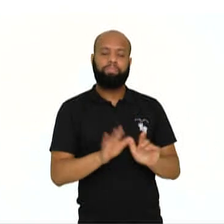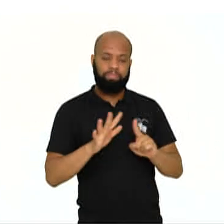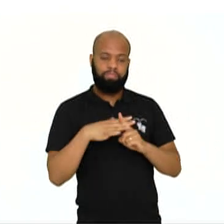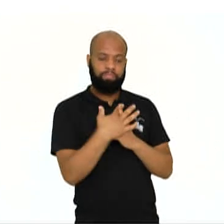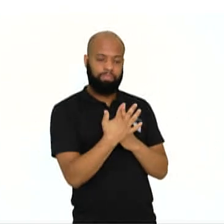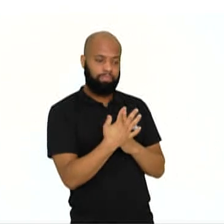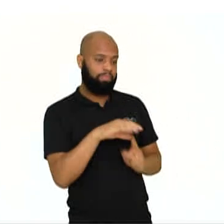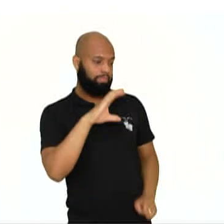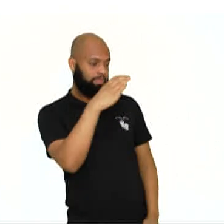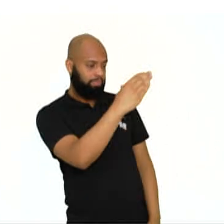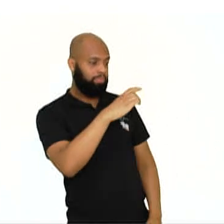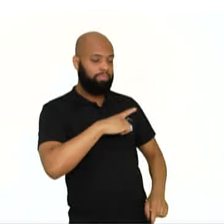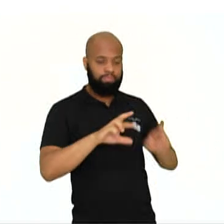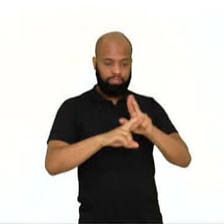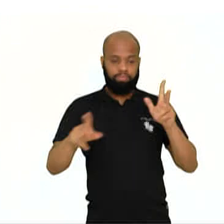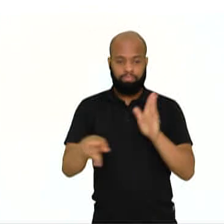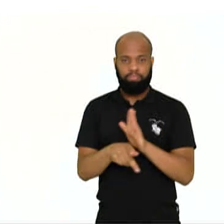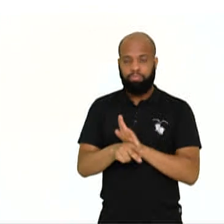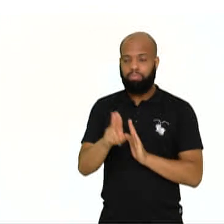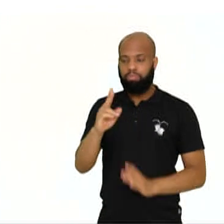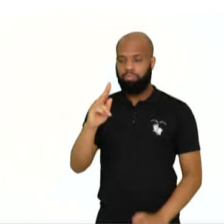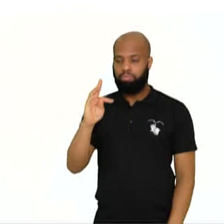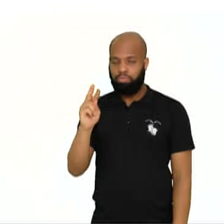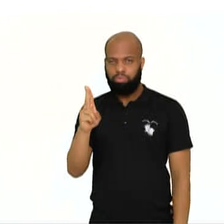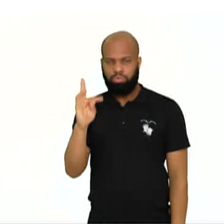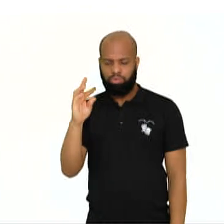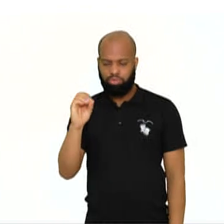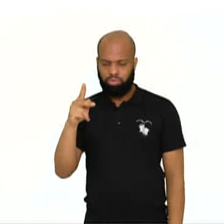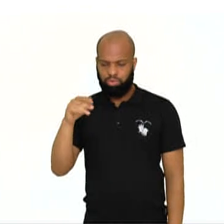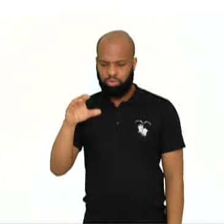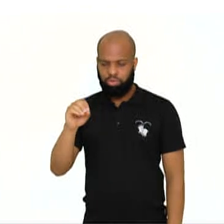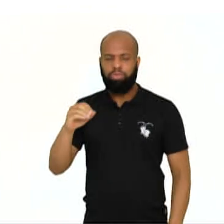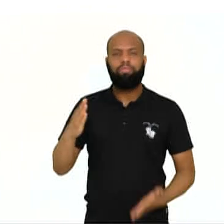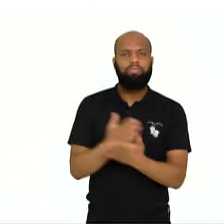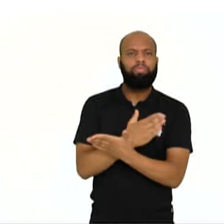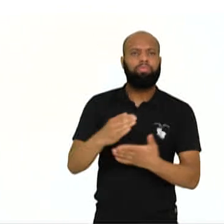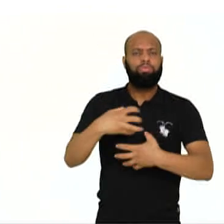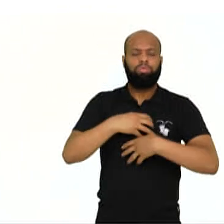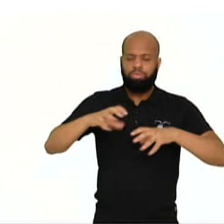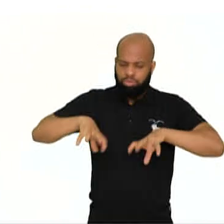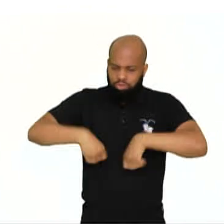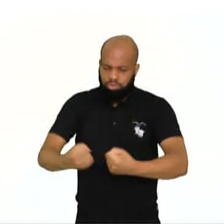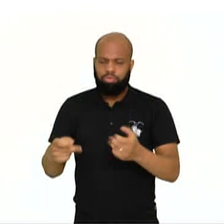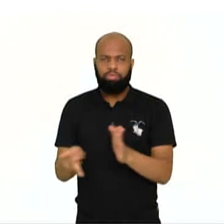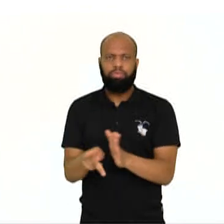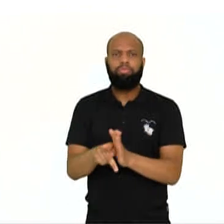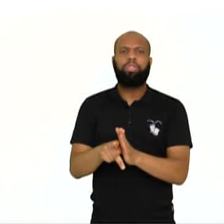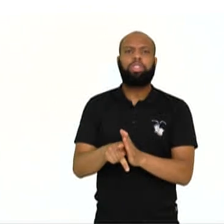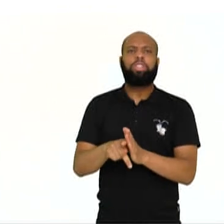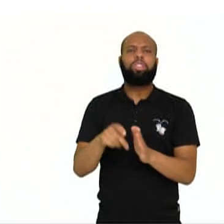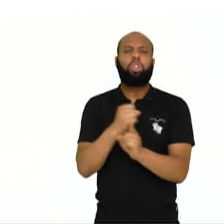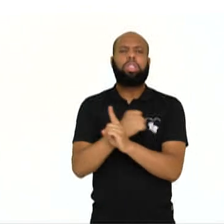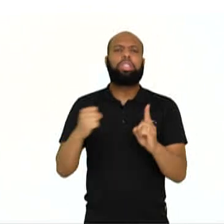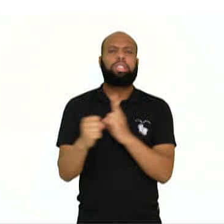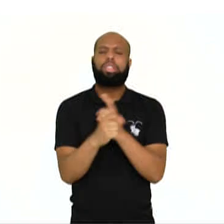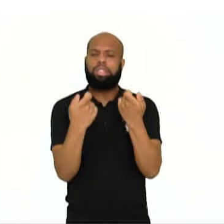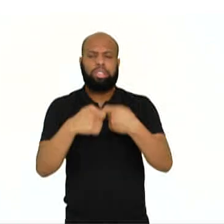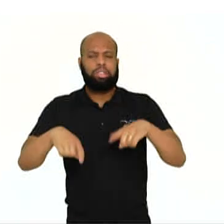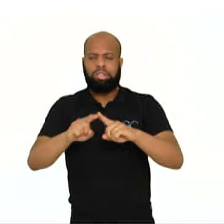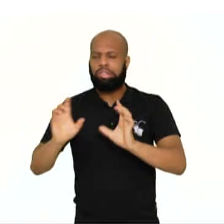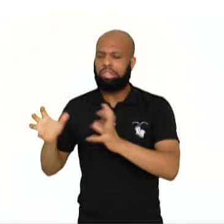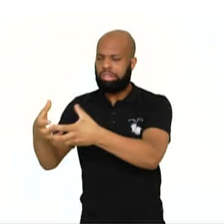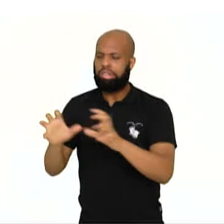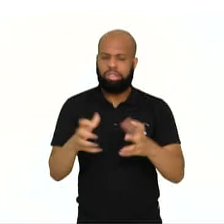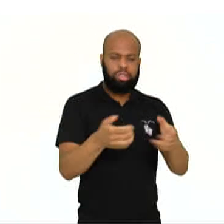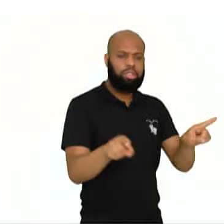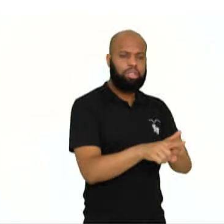socialismo científico se difere do utópico em alguns pontos, como a defesa de uma sociedade sem classes e a superação